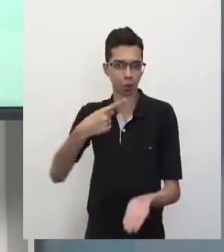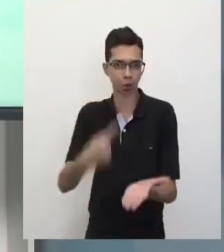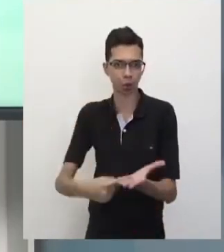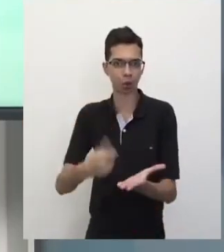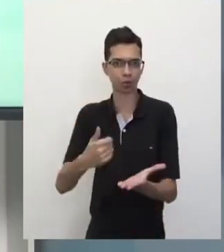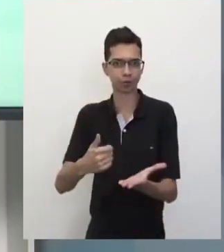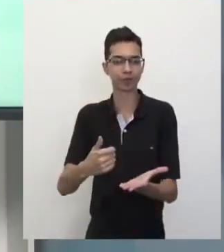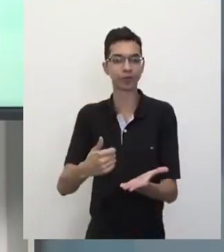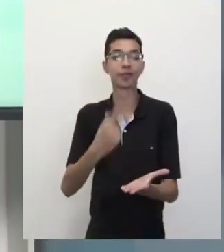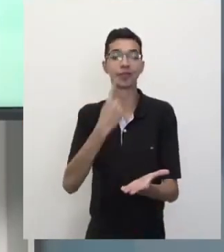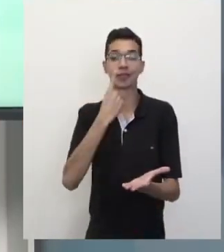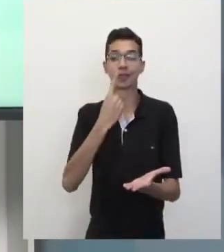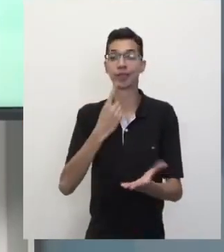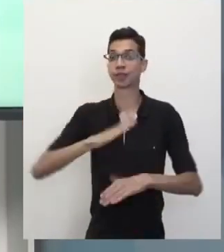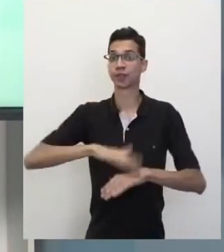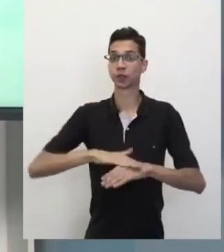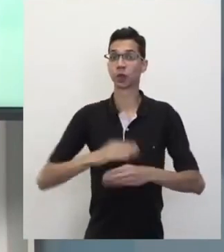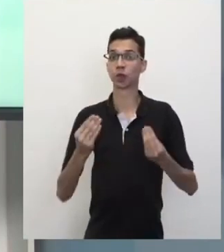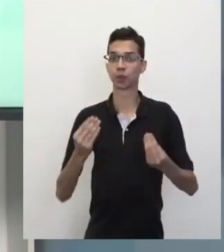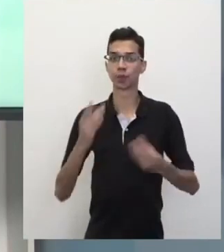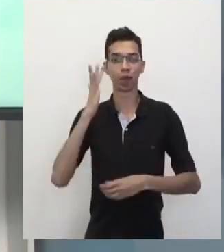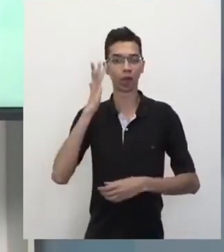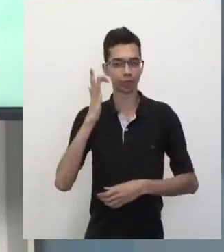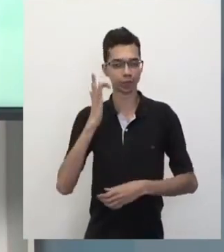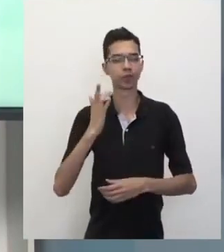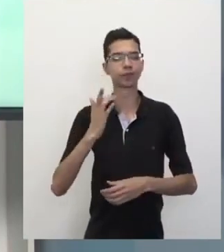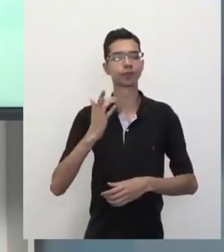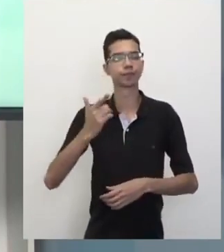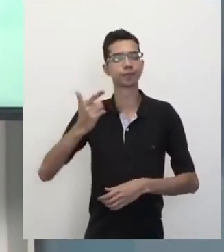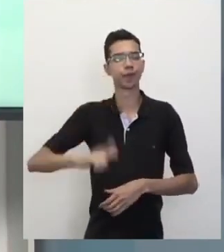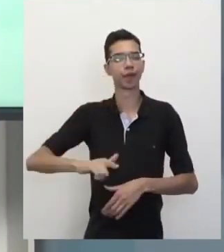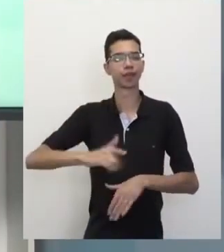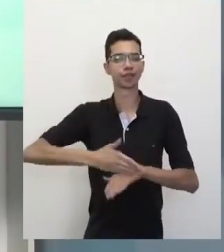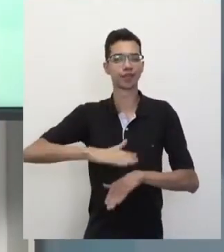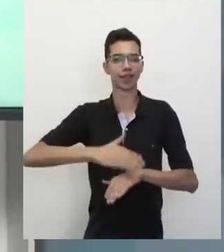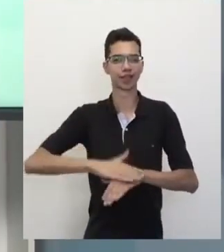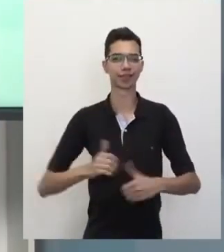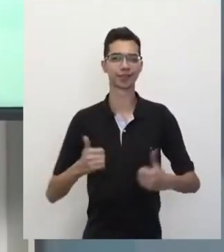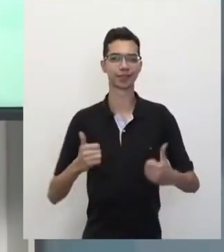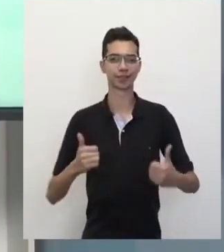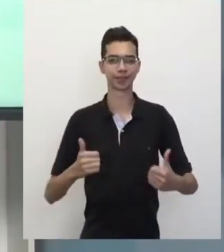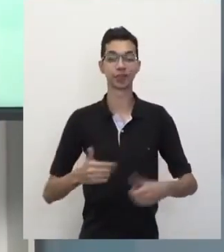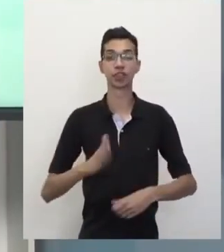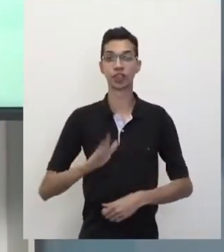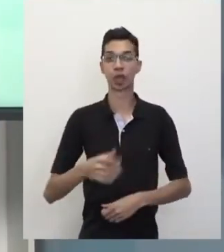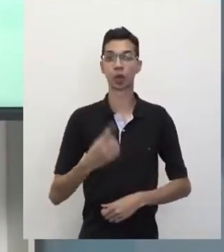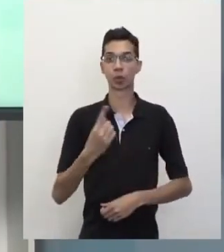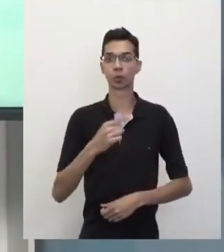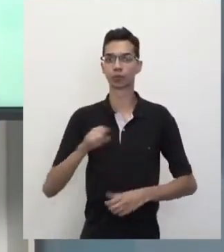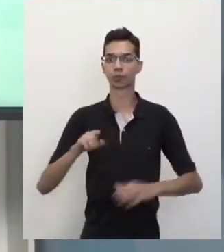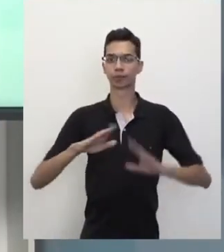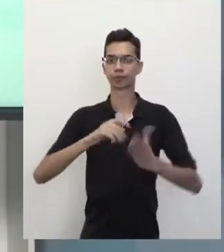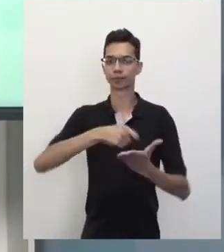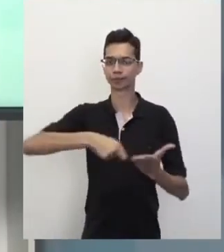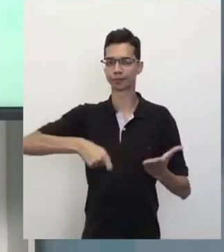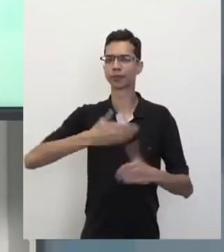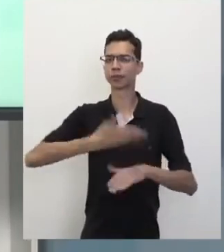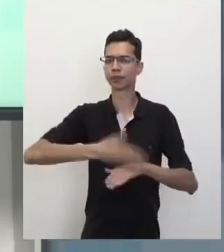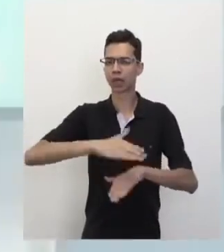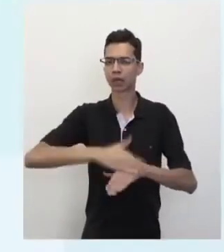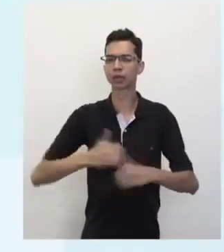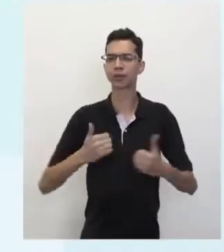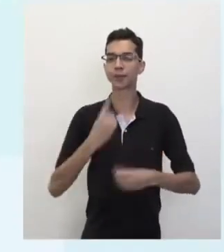acabar a aula, amanhã a gente vai fazer mais desses para treinar. E hoje ainda vou deixar um para vocês treinarem como tarefa, combinado? Então vamos lá,